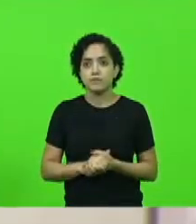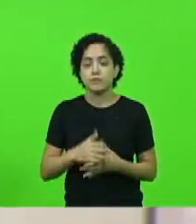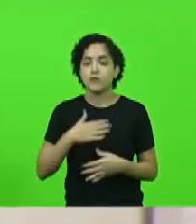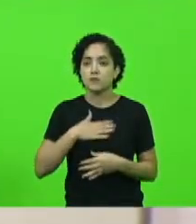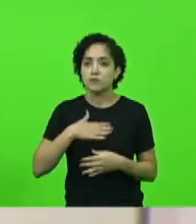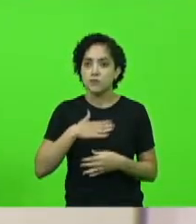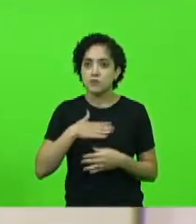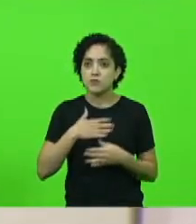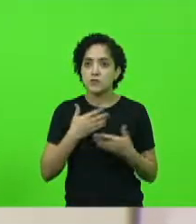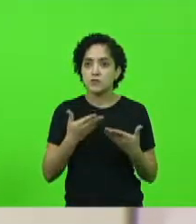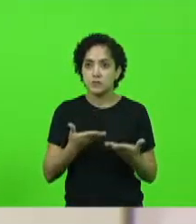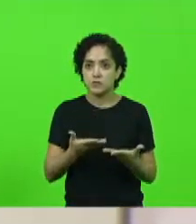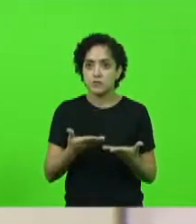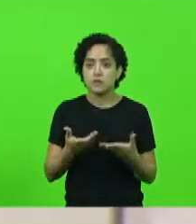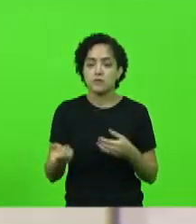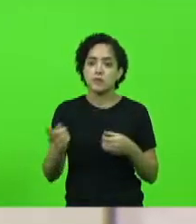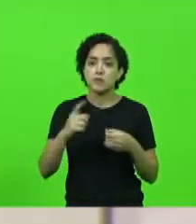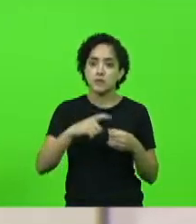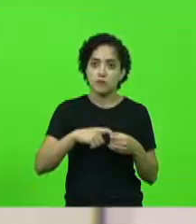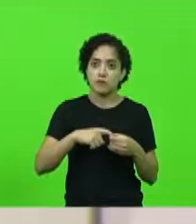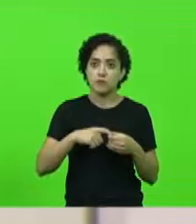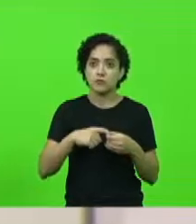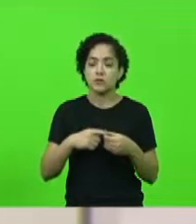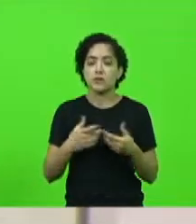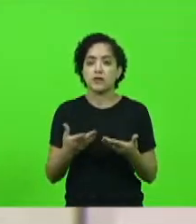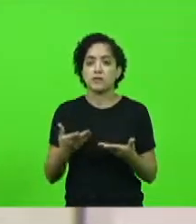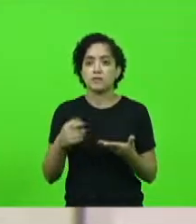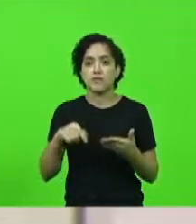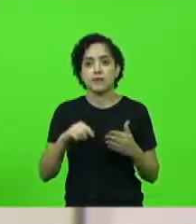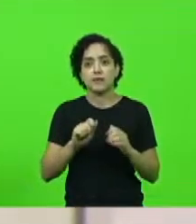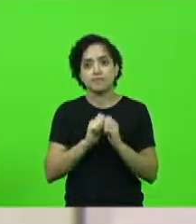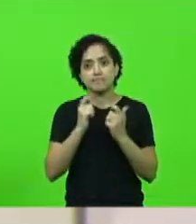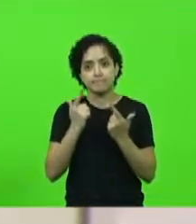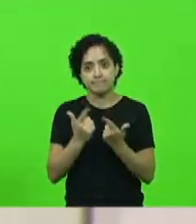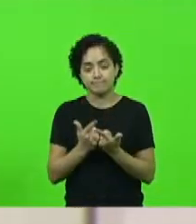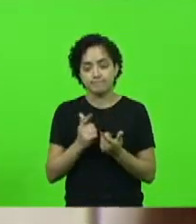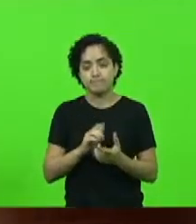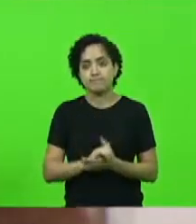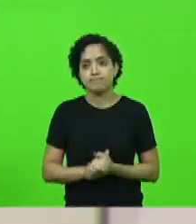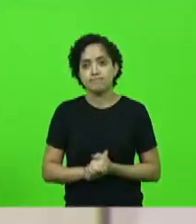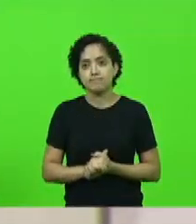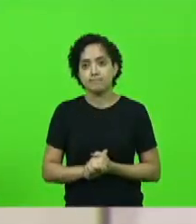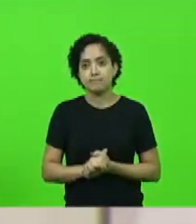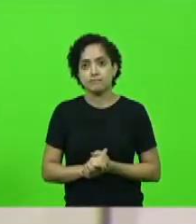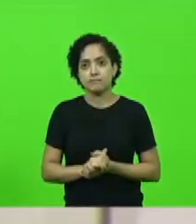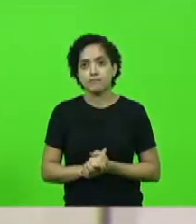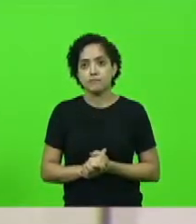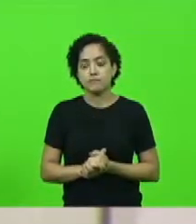logo o amigo retorne definitivamente para casa aí. Parabéns.